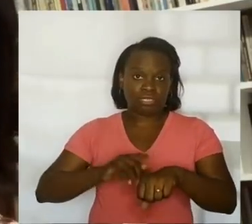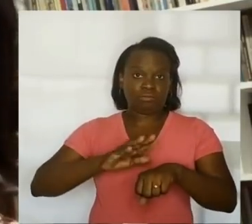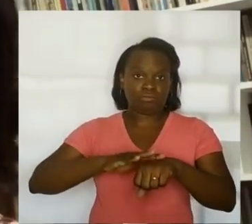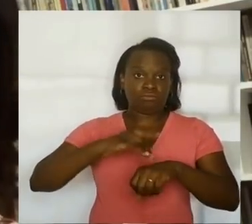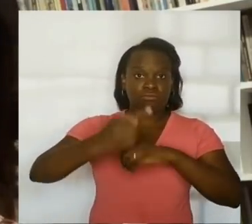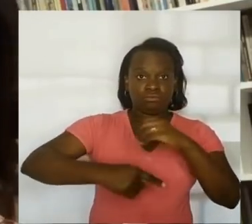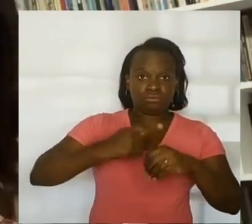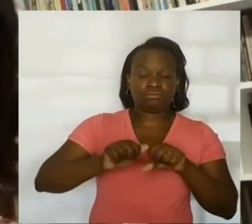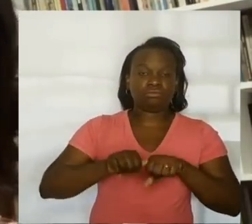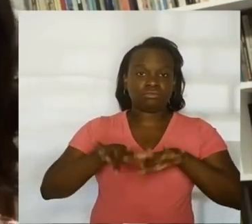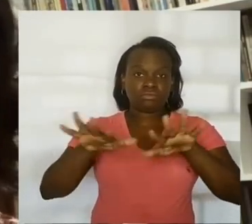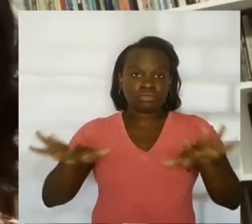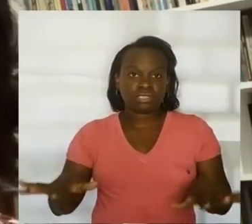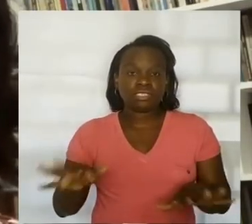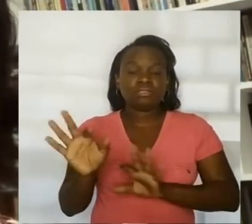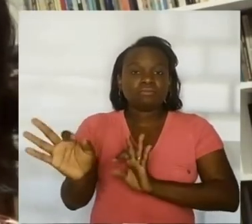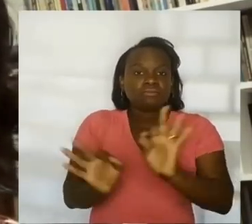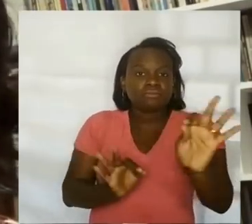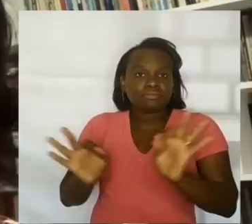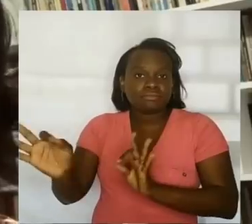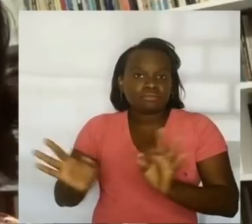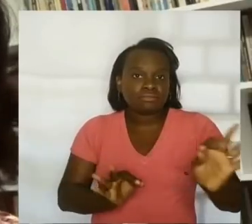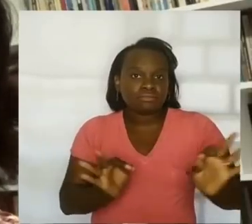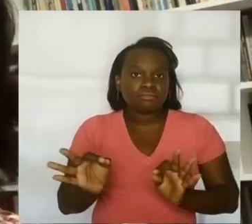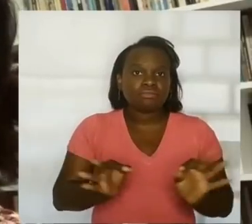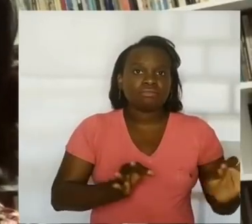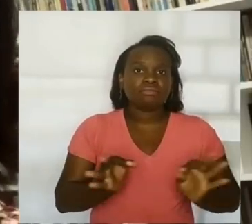Tempos de Pandemia, foi elaborada